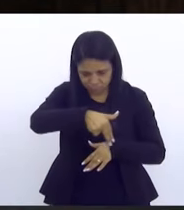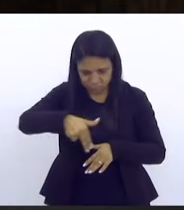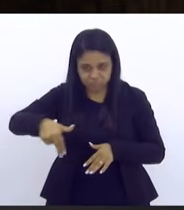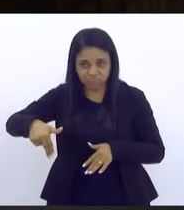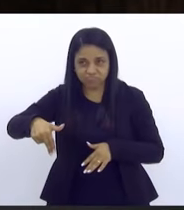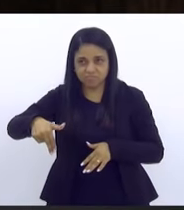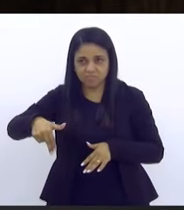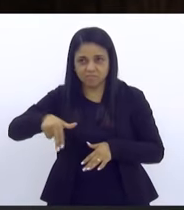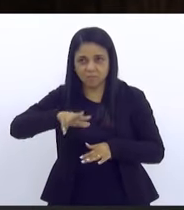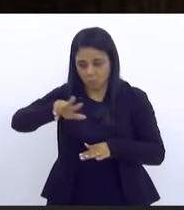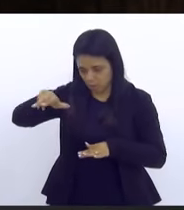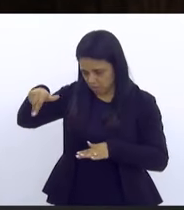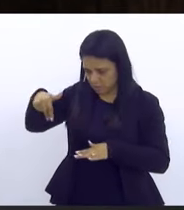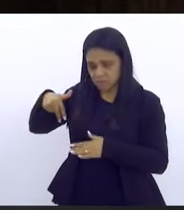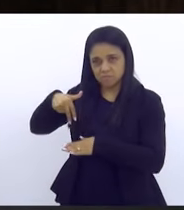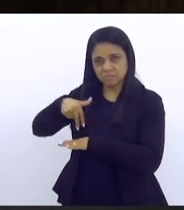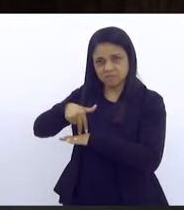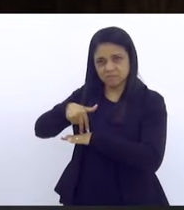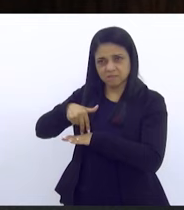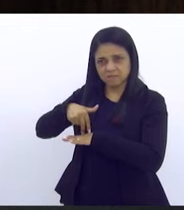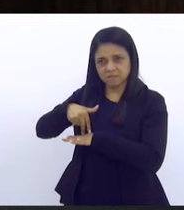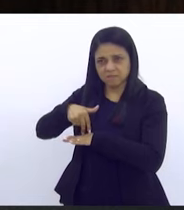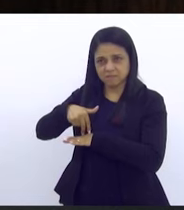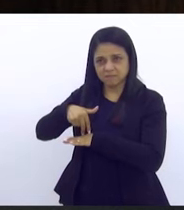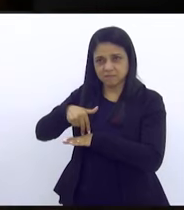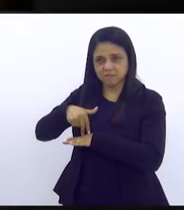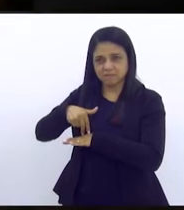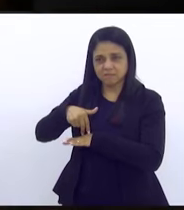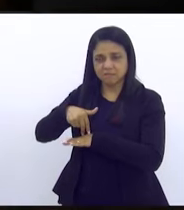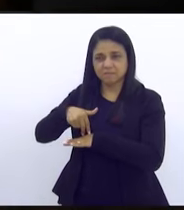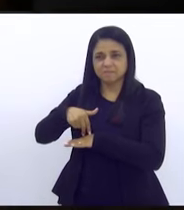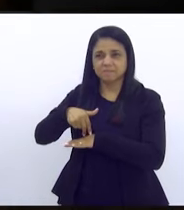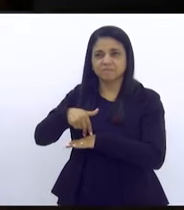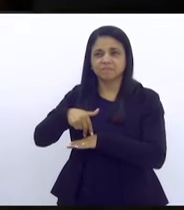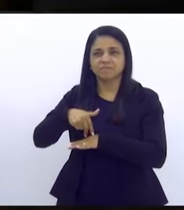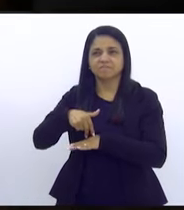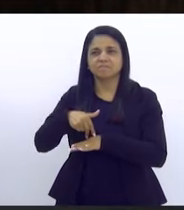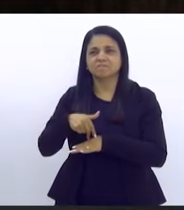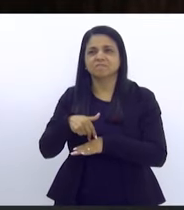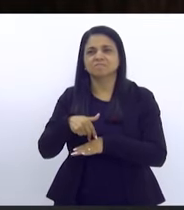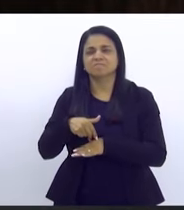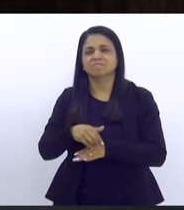Aqui em cima? Então. As educadoras.